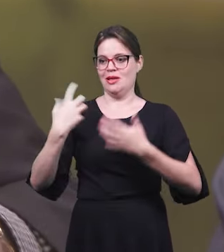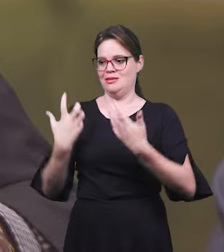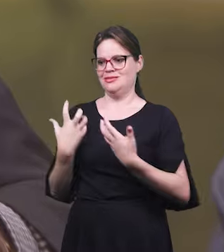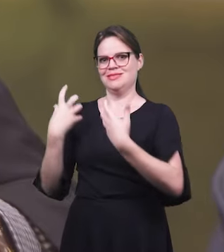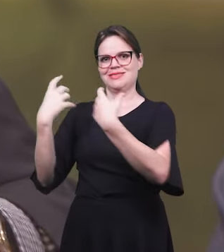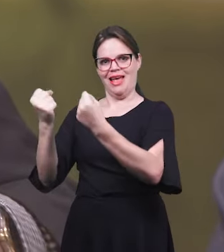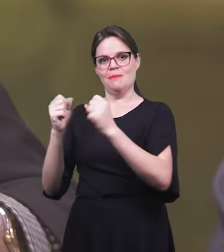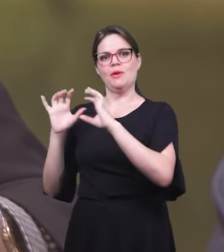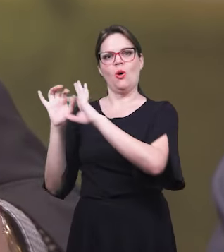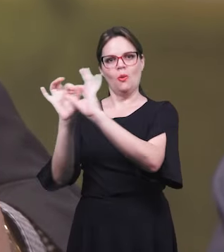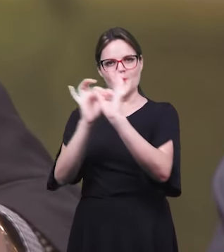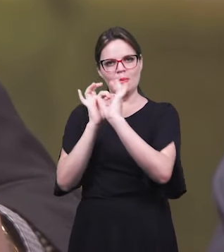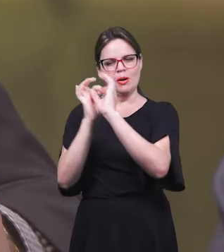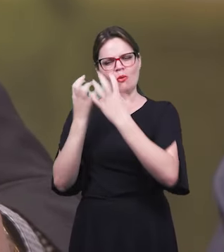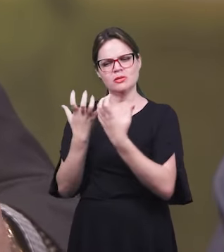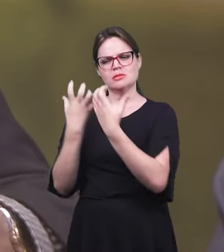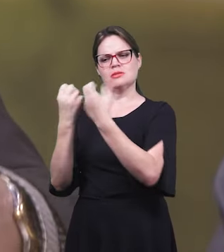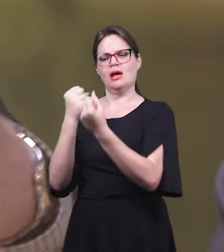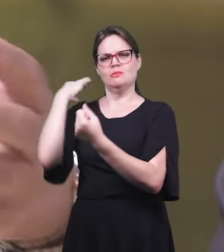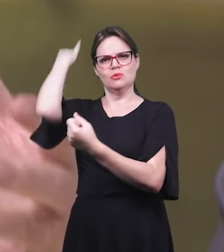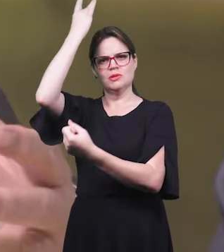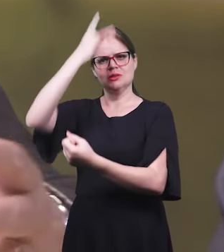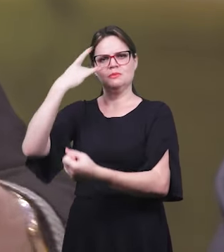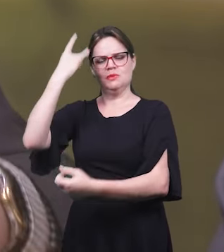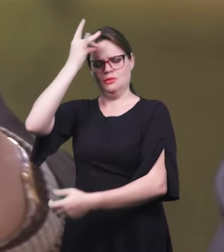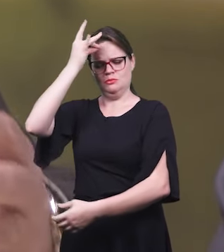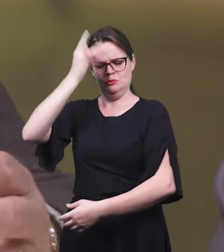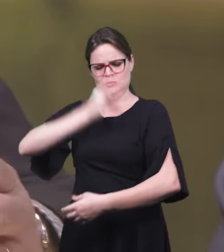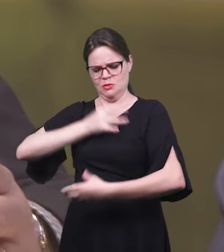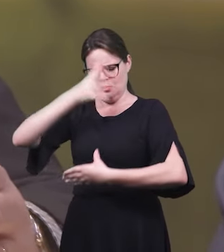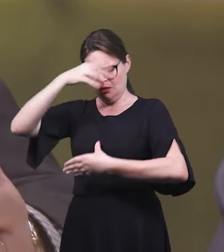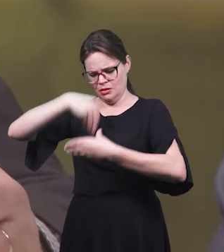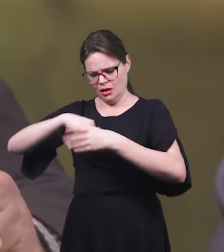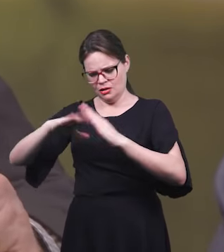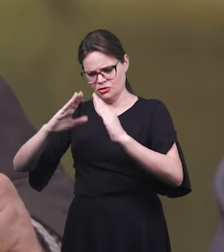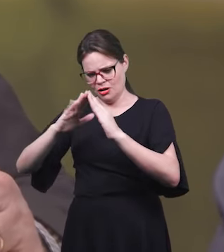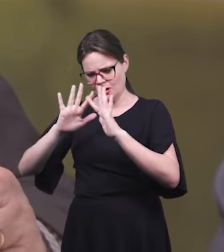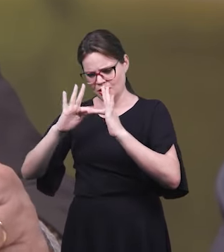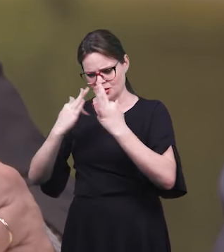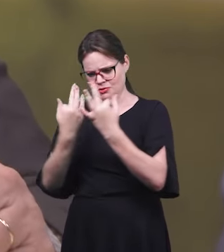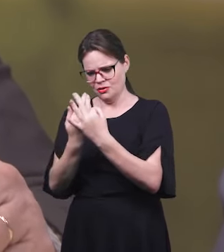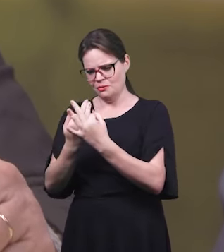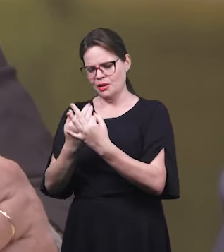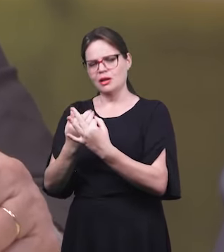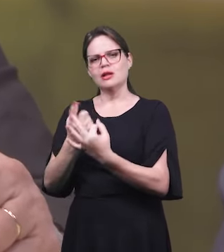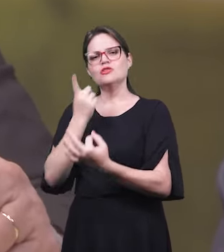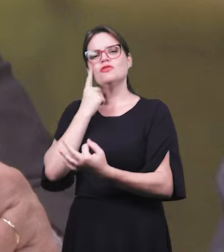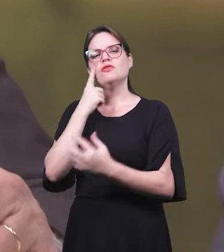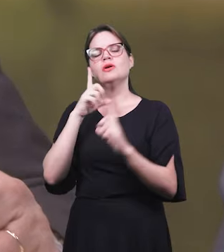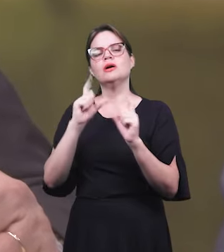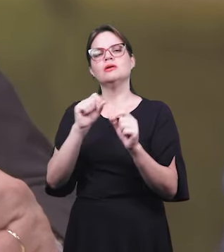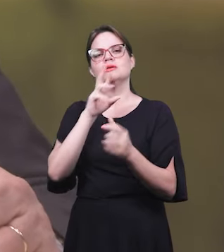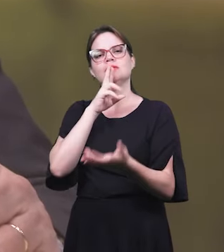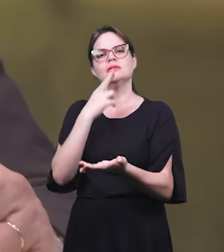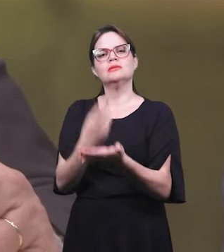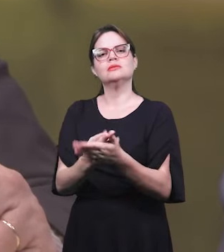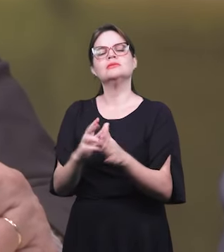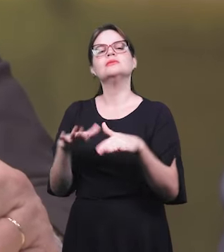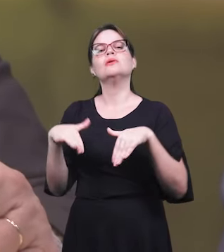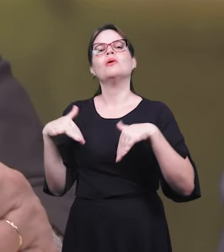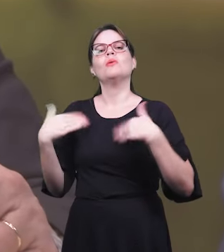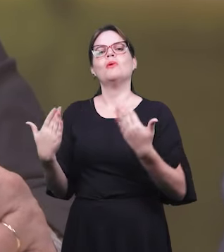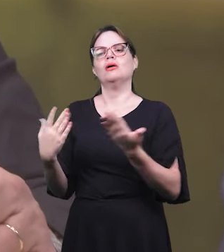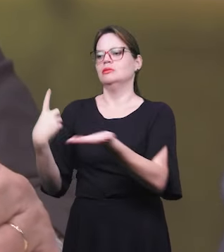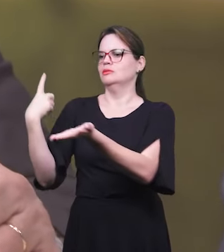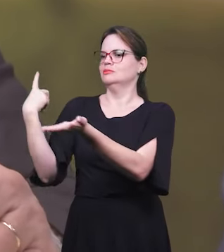recebemos essa dádiva na nossa casa, na nossa vida, junto aos nossos filhos, nós vamos ver os resultados, né, os resultados